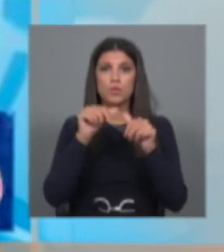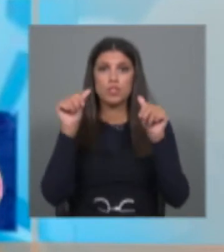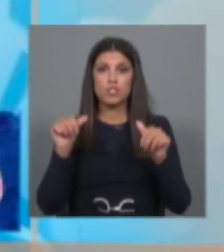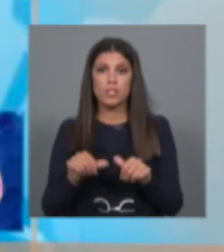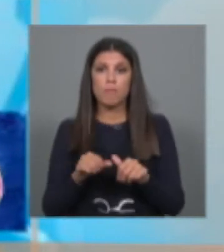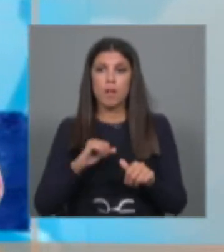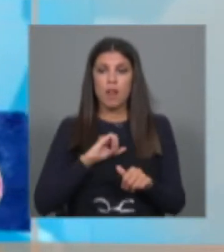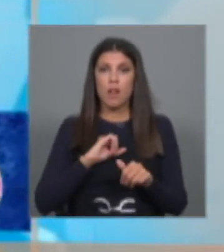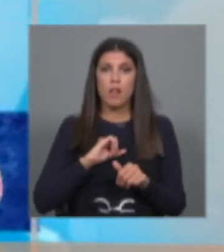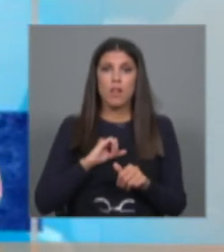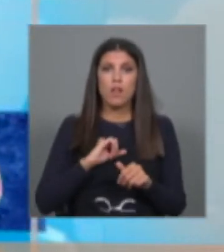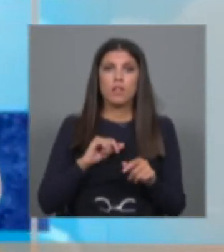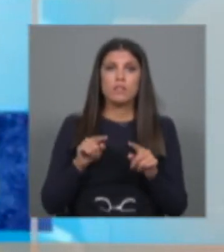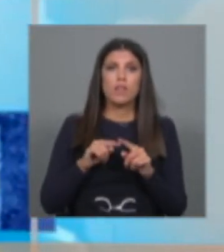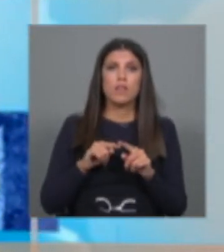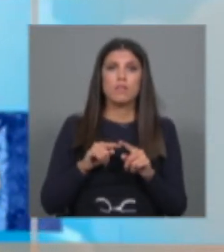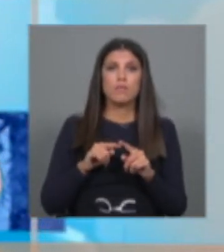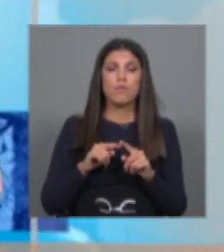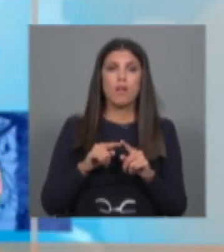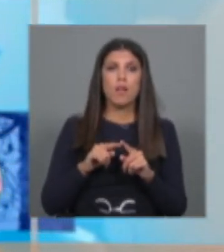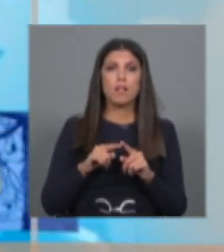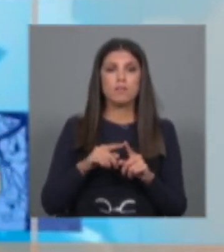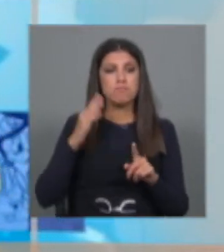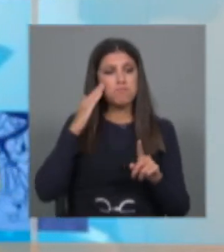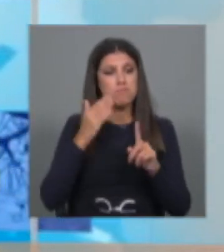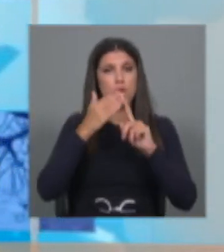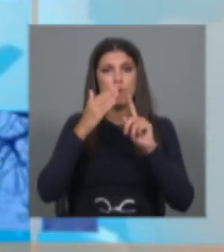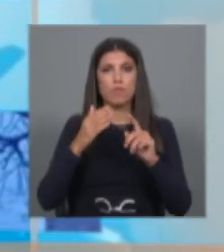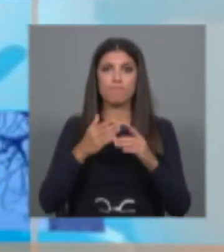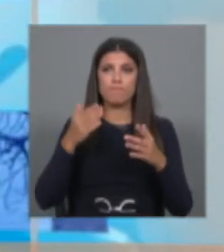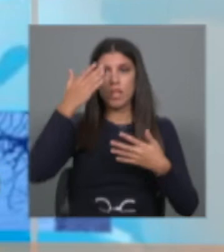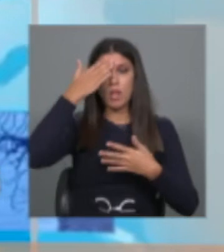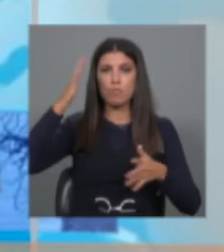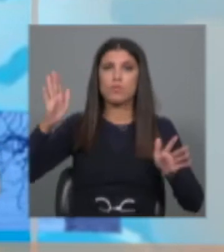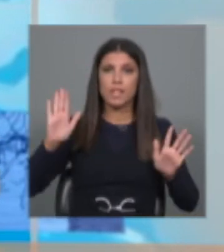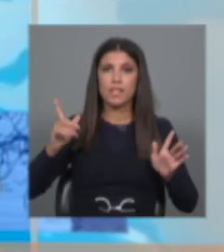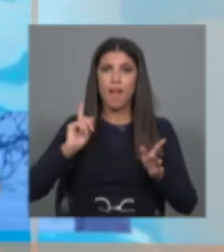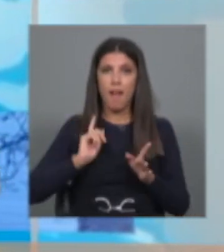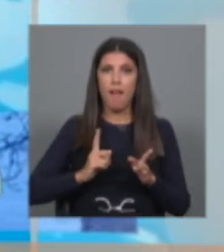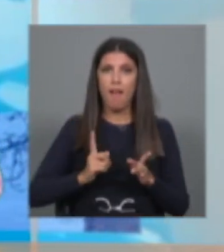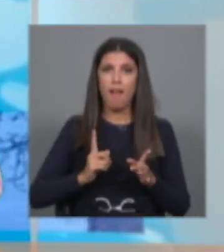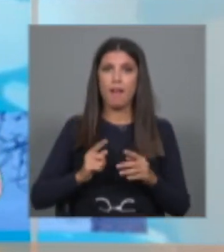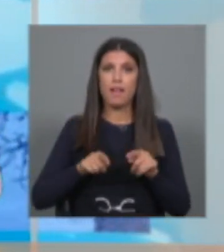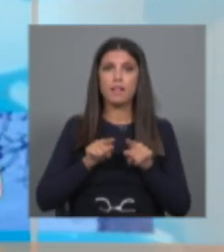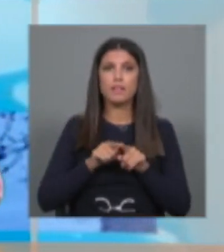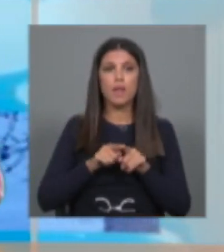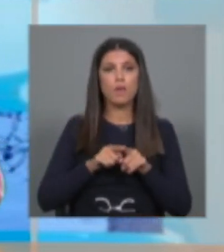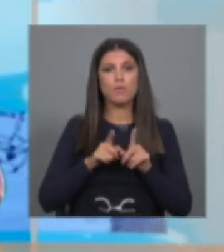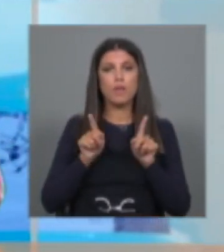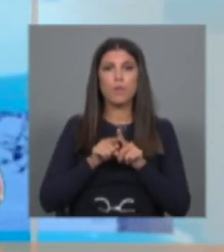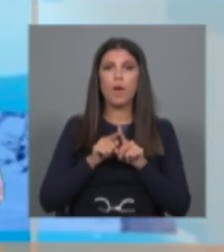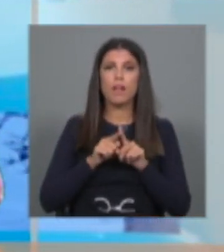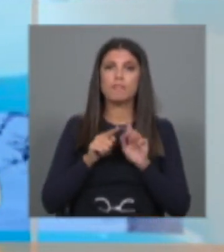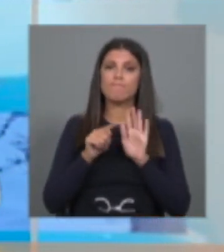coloca o seu assento na democracia representativa e, portanto, parte do princípio que